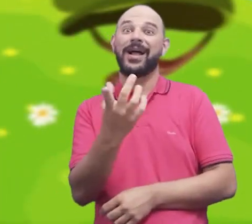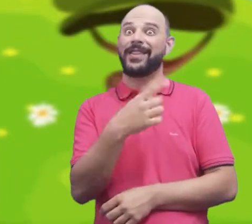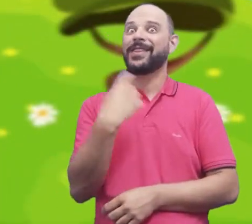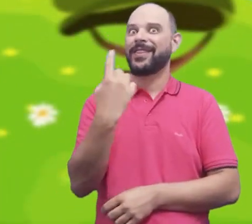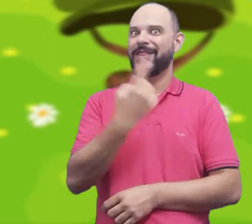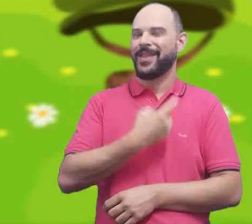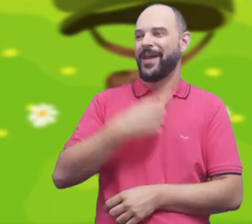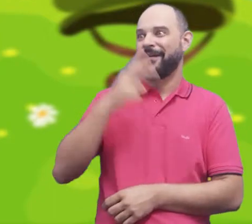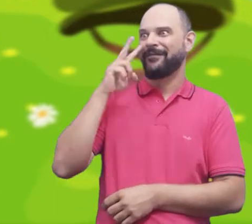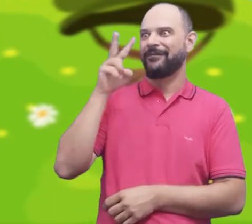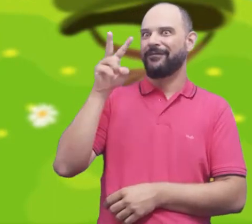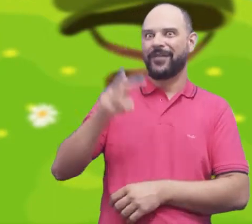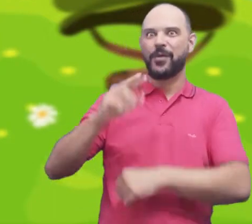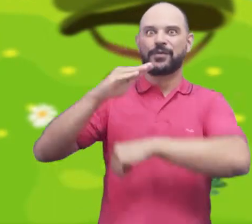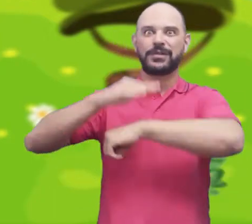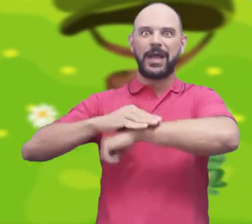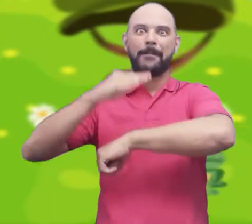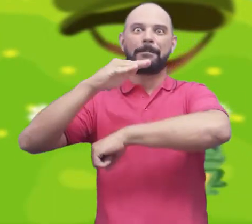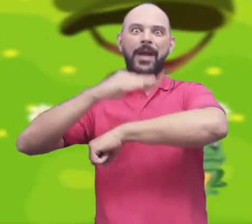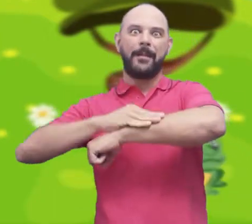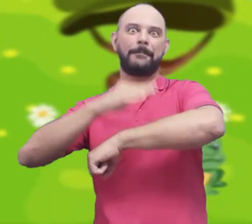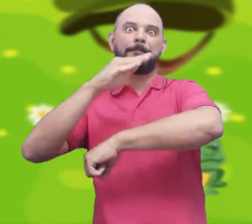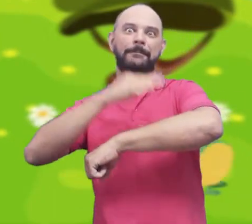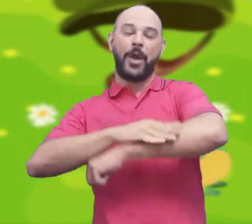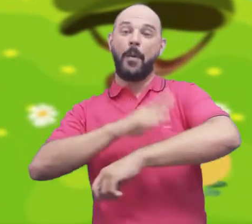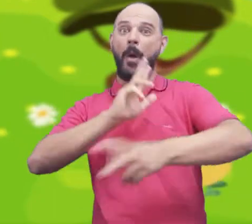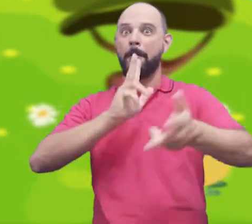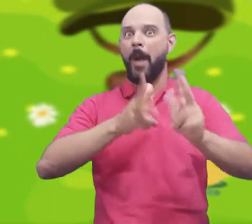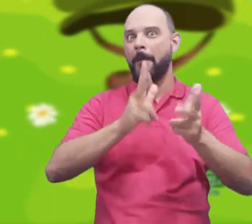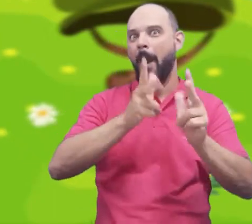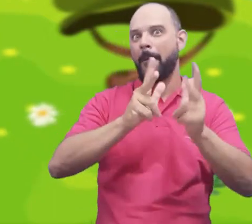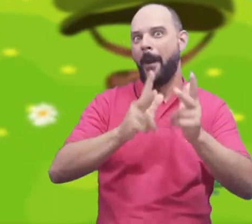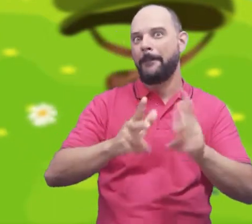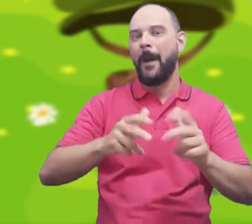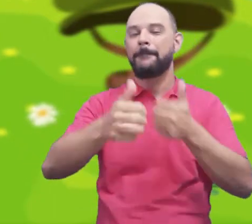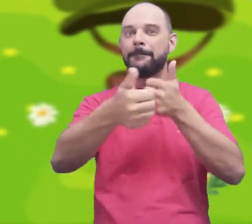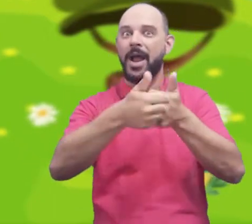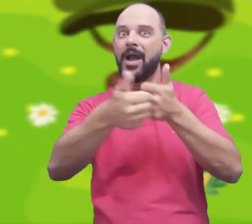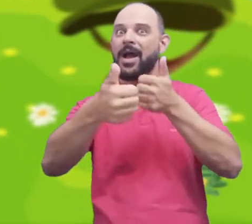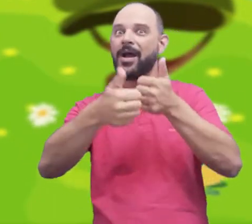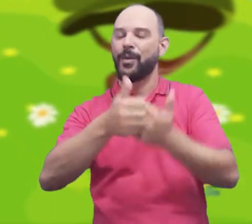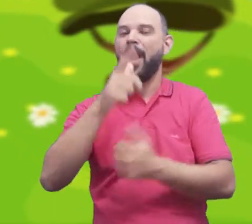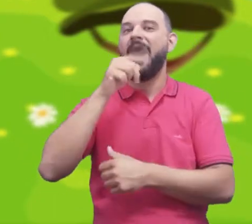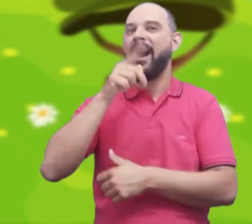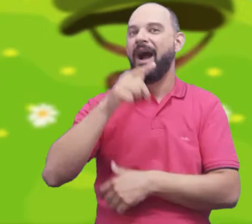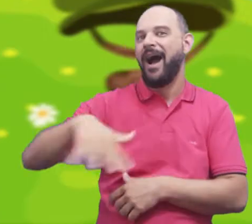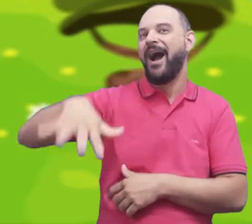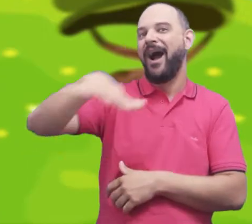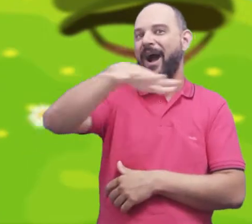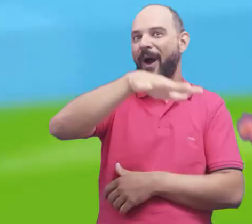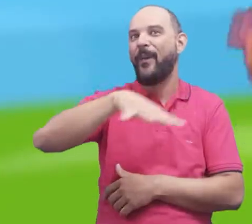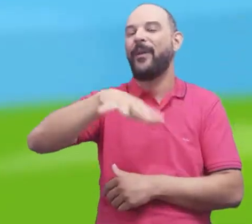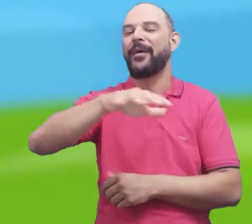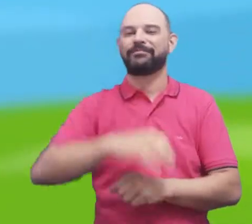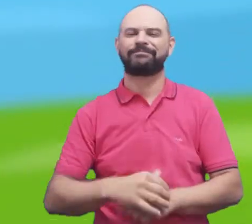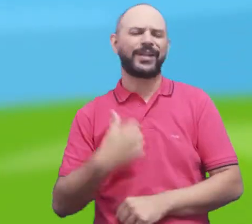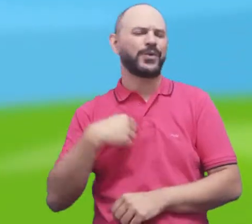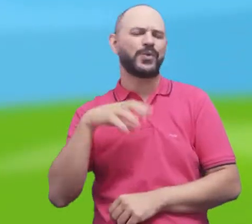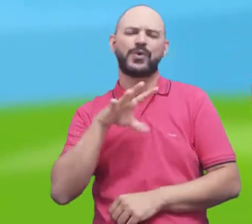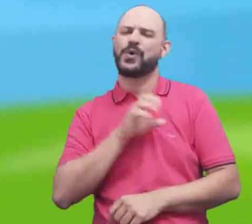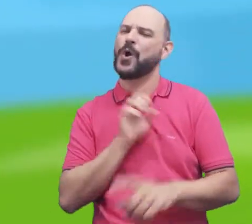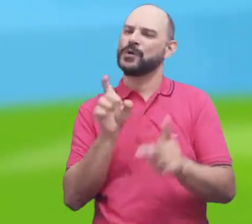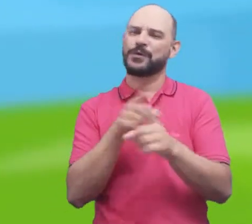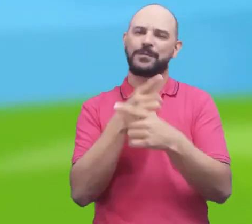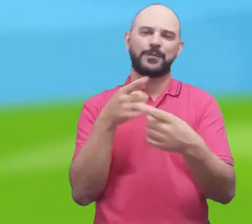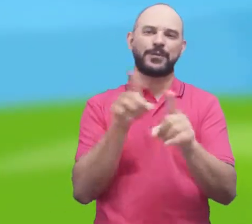a gente ver um sapo batendo um bom papo na beira da lagoa. Ai, eu